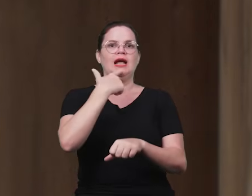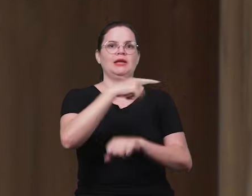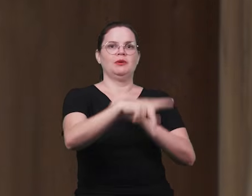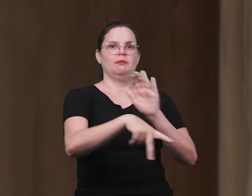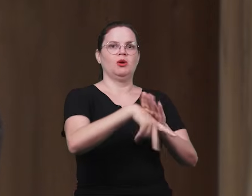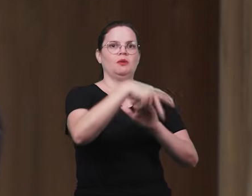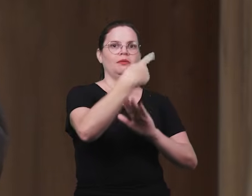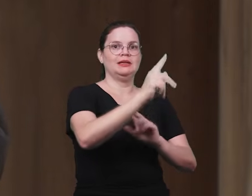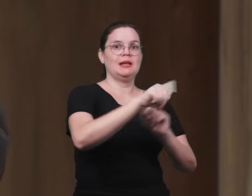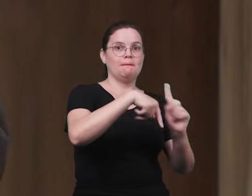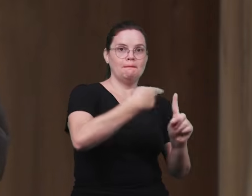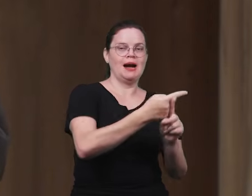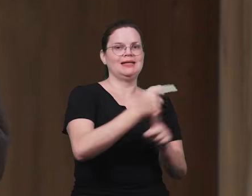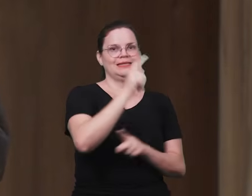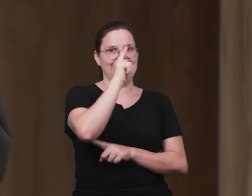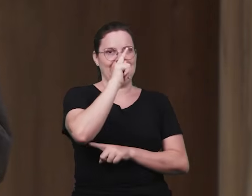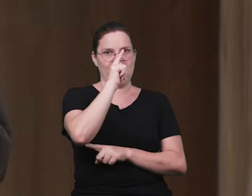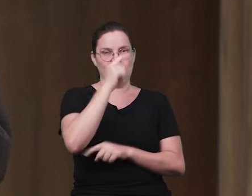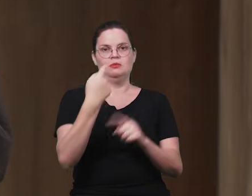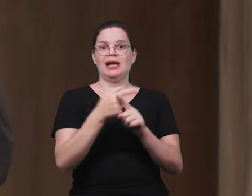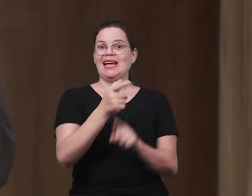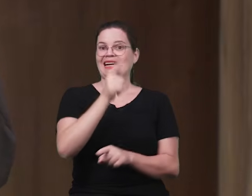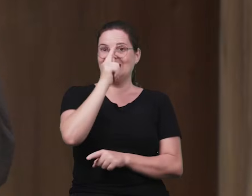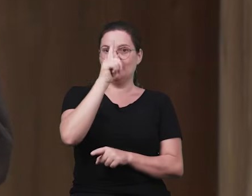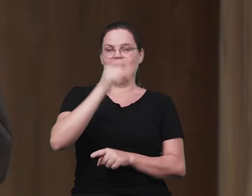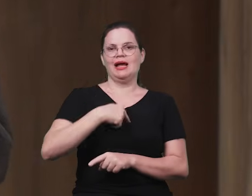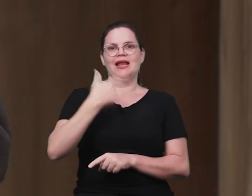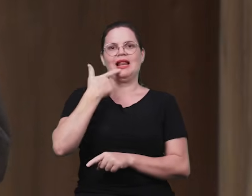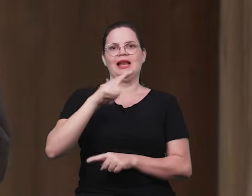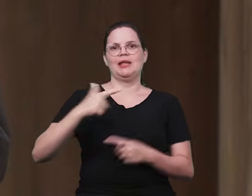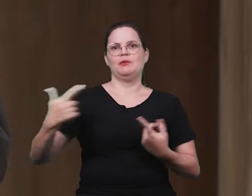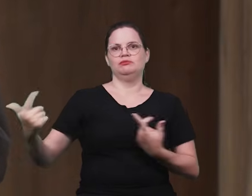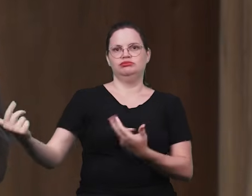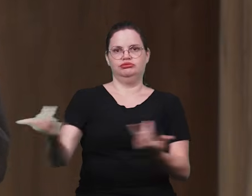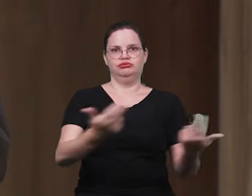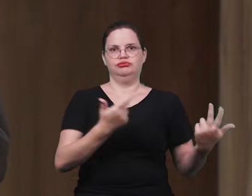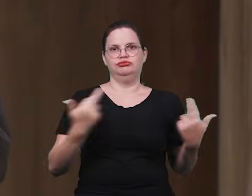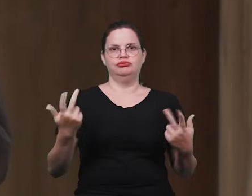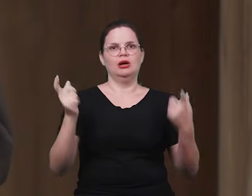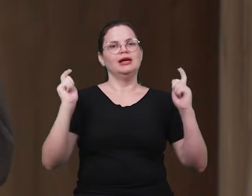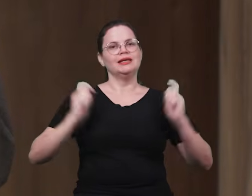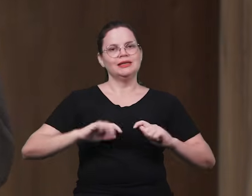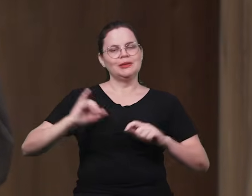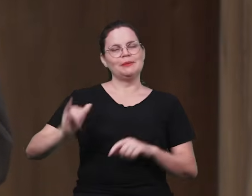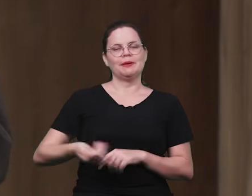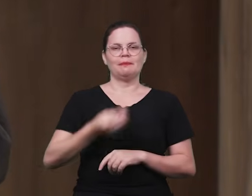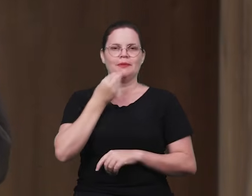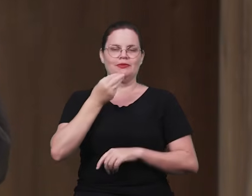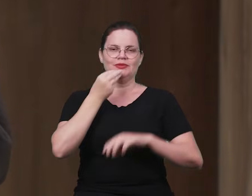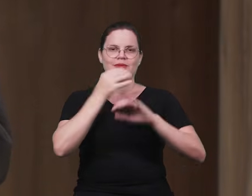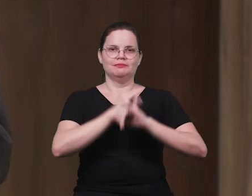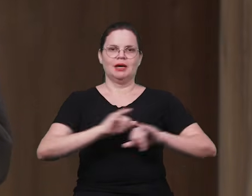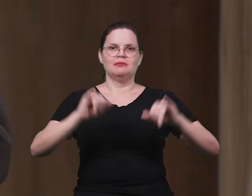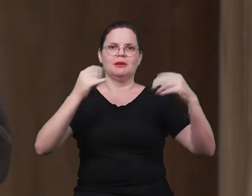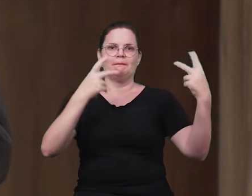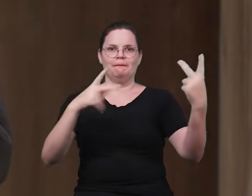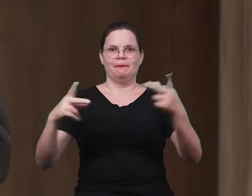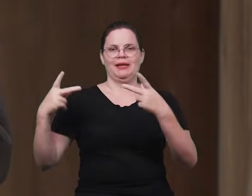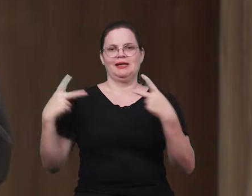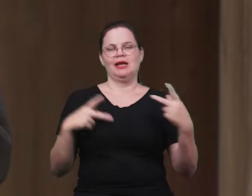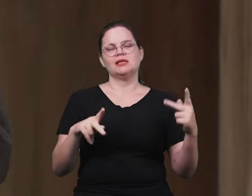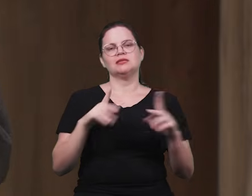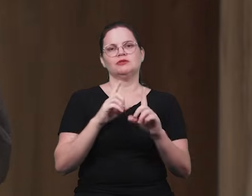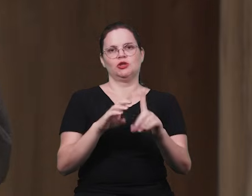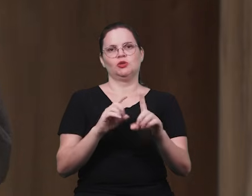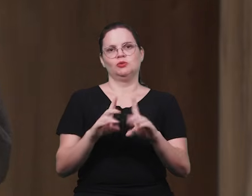o grego era a língua comum deste reino, o que facilitou a expansão do Evangelho. O apóstolo Paulo, ele caminhava